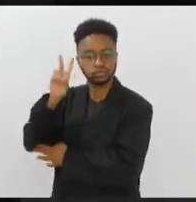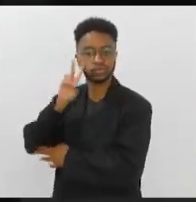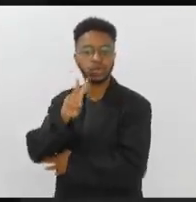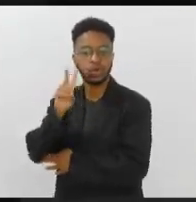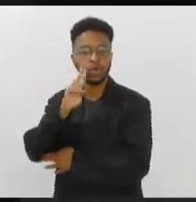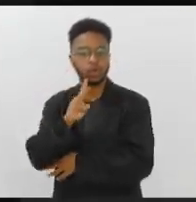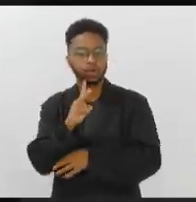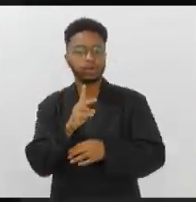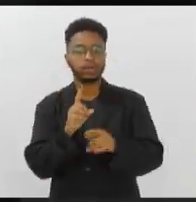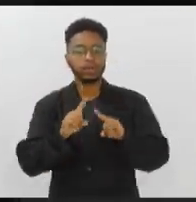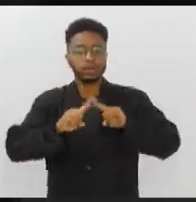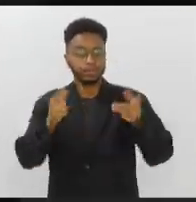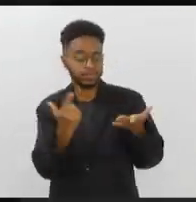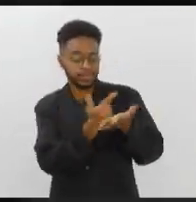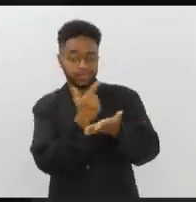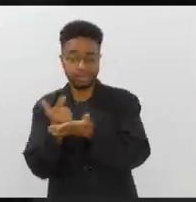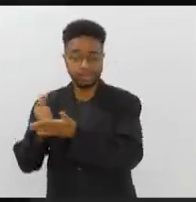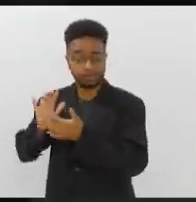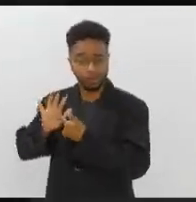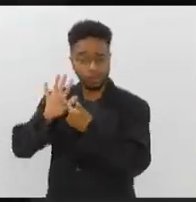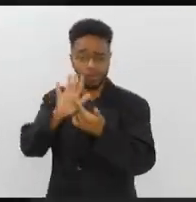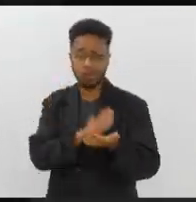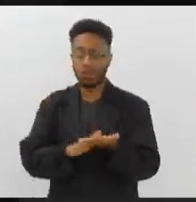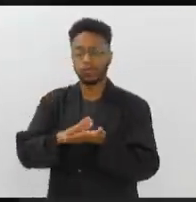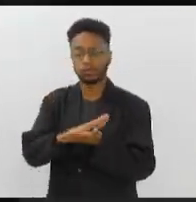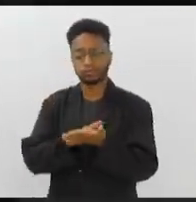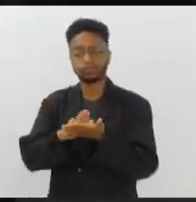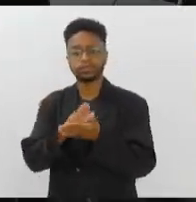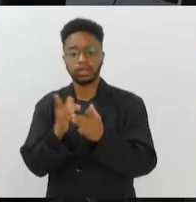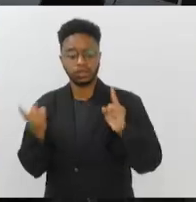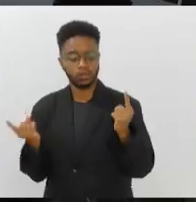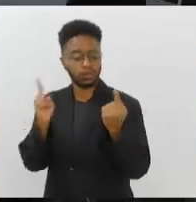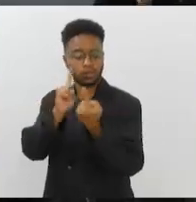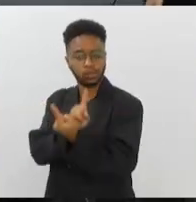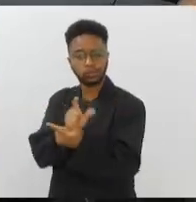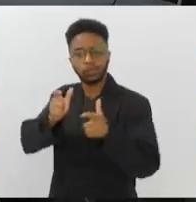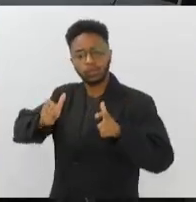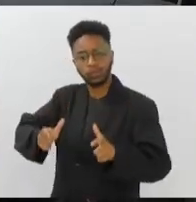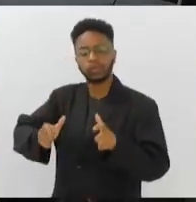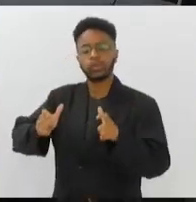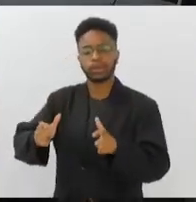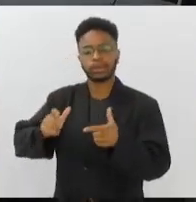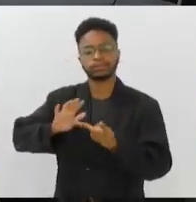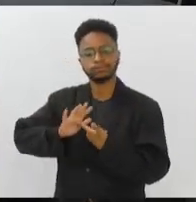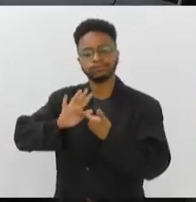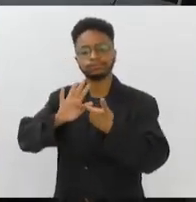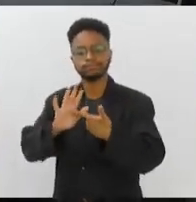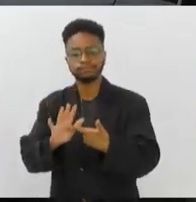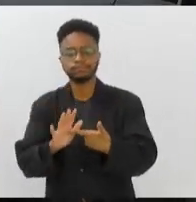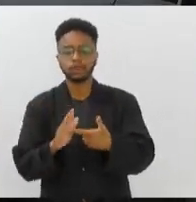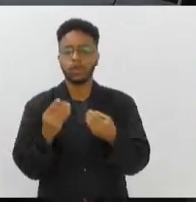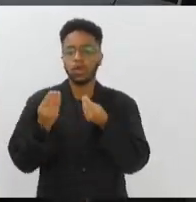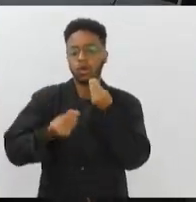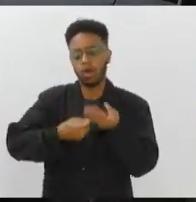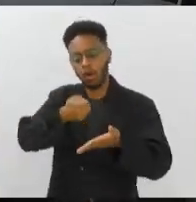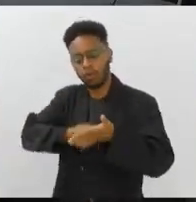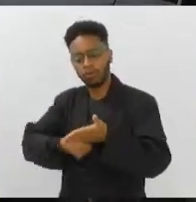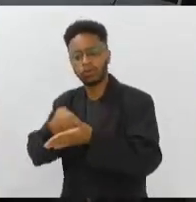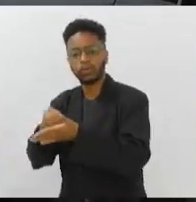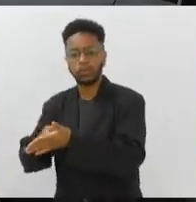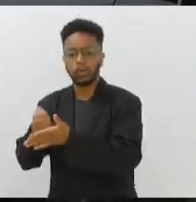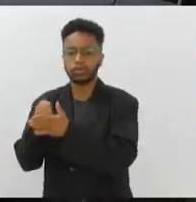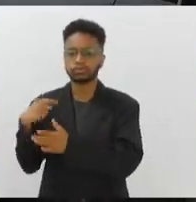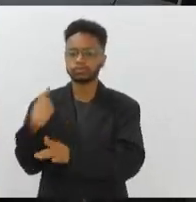que a história não conta. O avesso no mesmo lugar, na luta que a gente